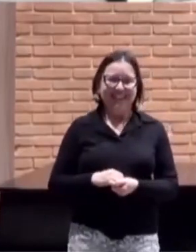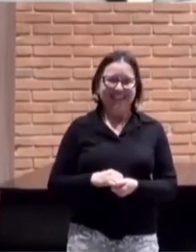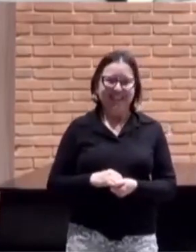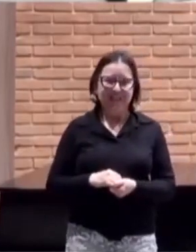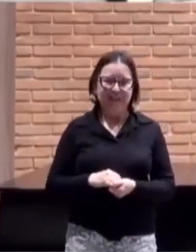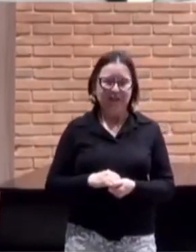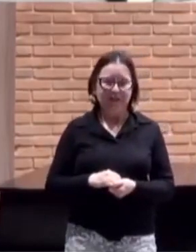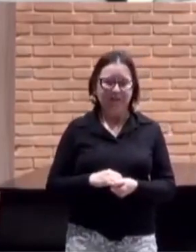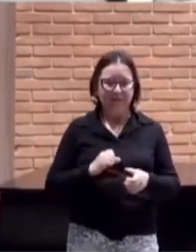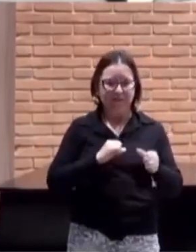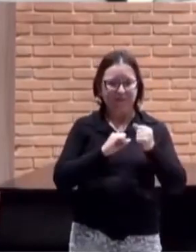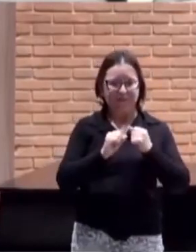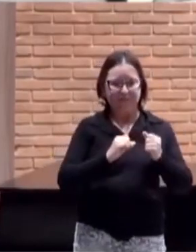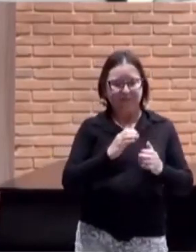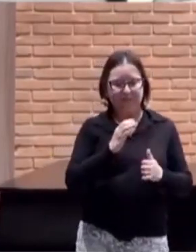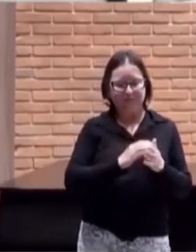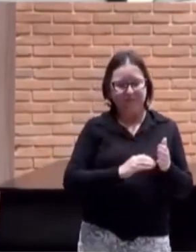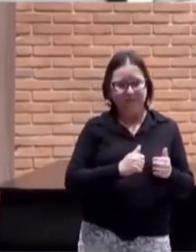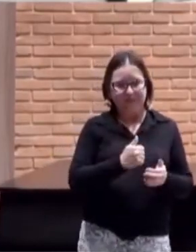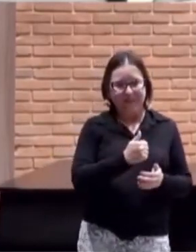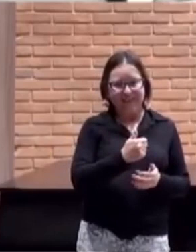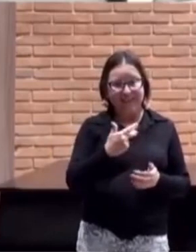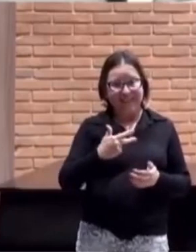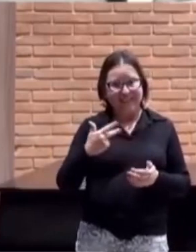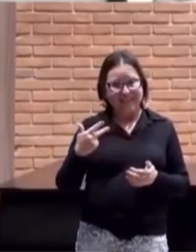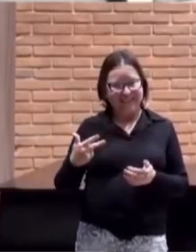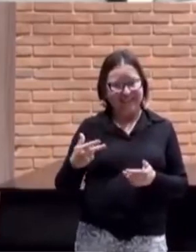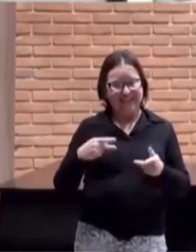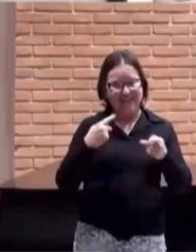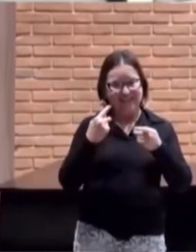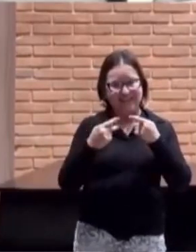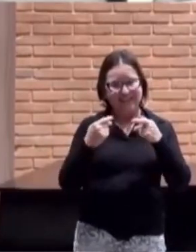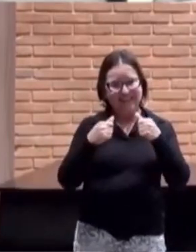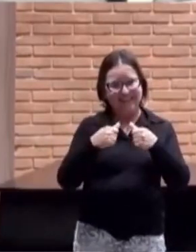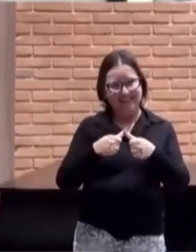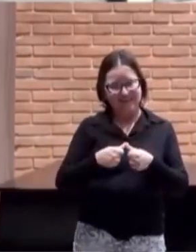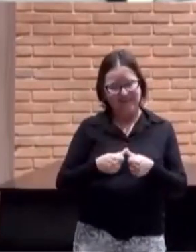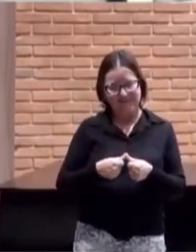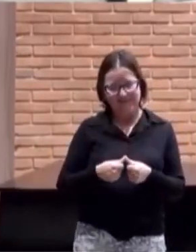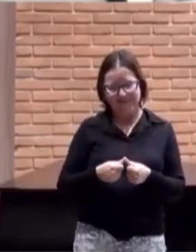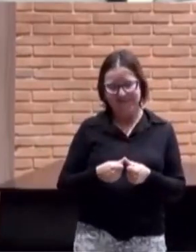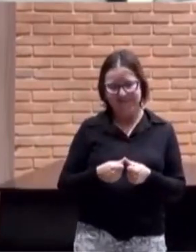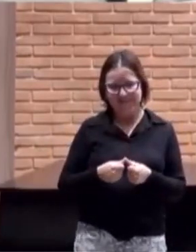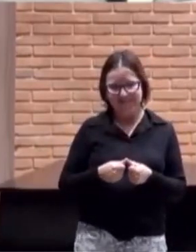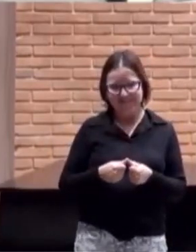O Salmo 133, ele fala disto.